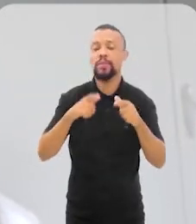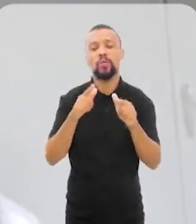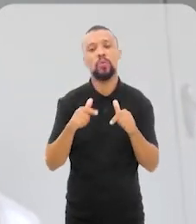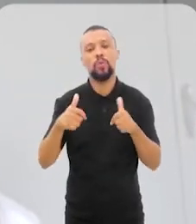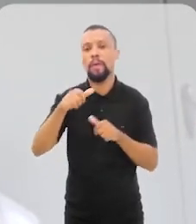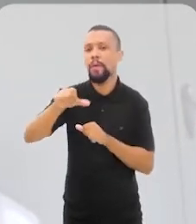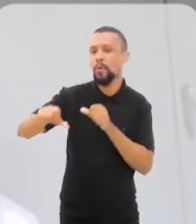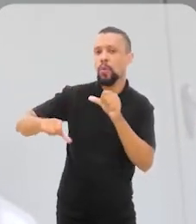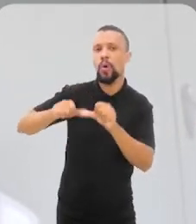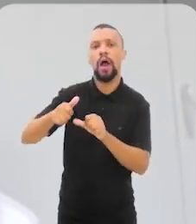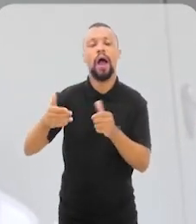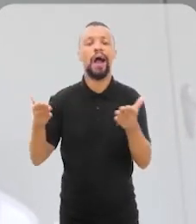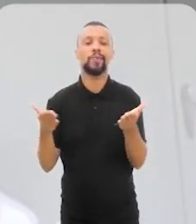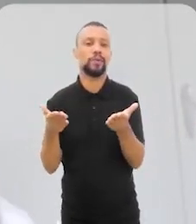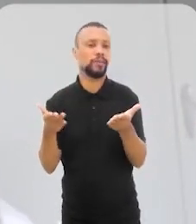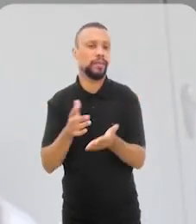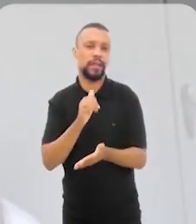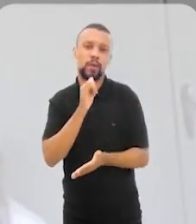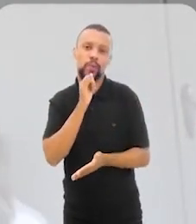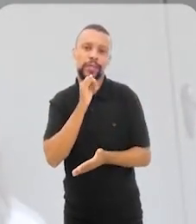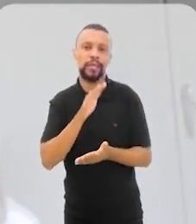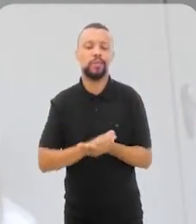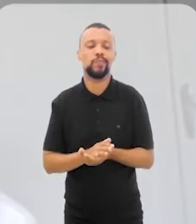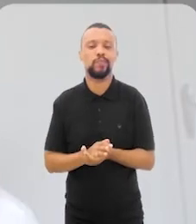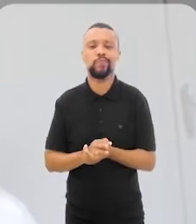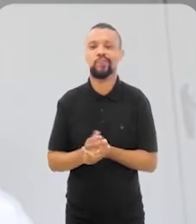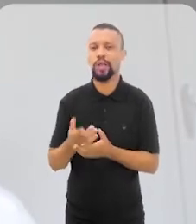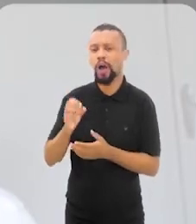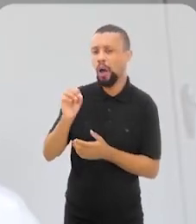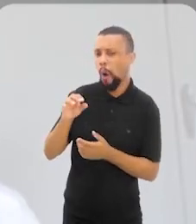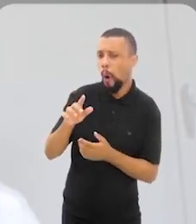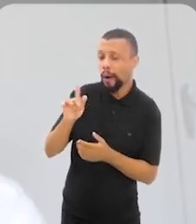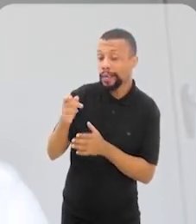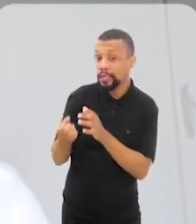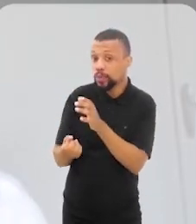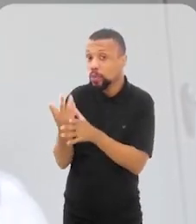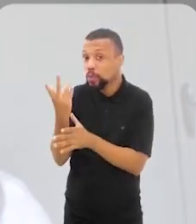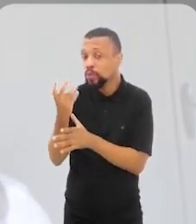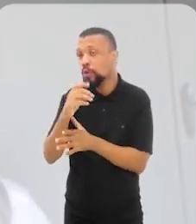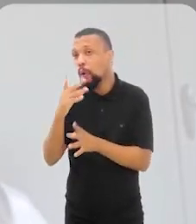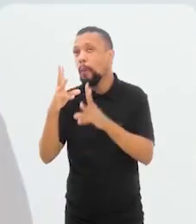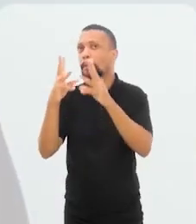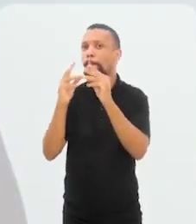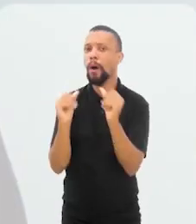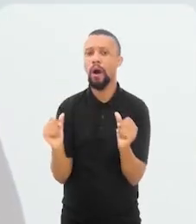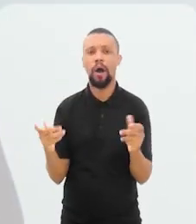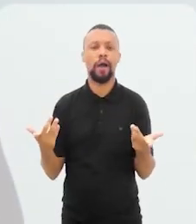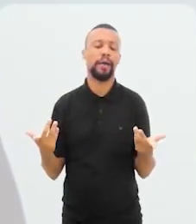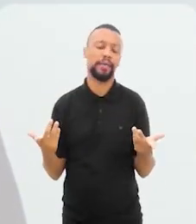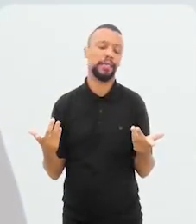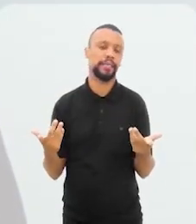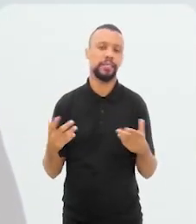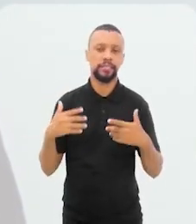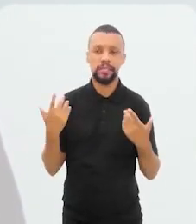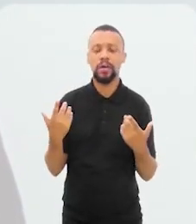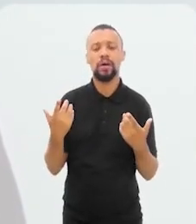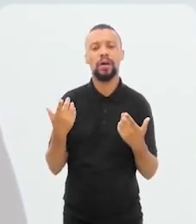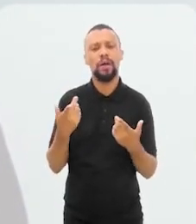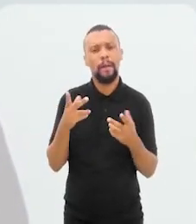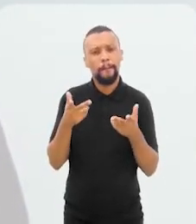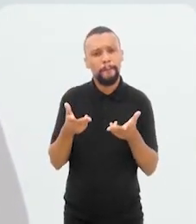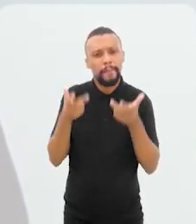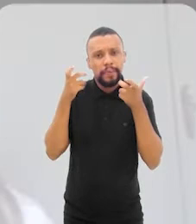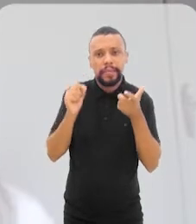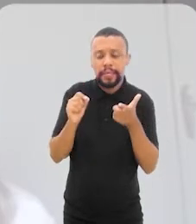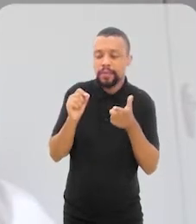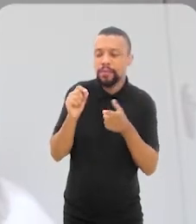ser atualizadas. Por exemplo, há organizações que surgem, outras que morrem. Então, isso eu digo